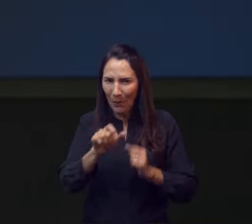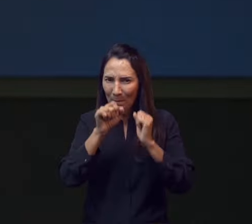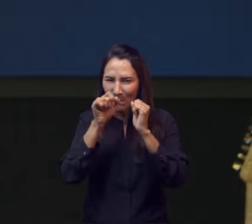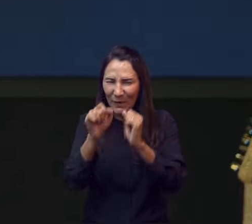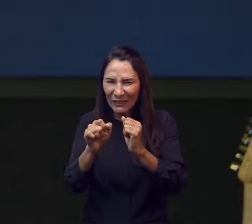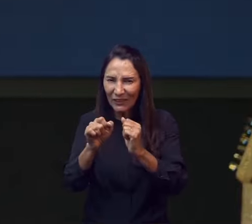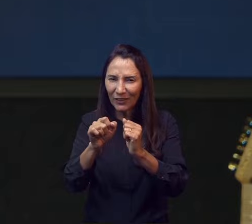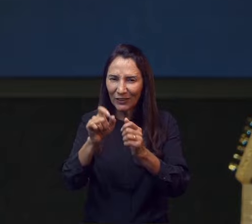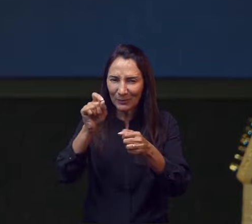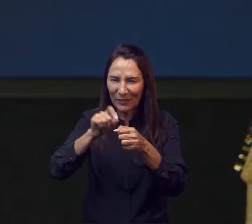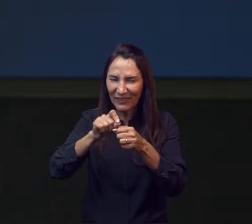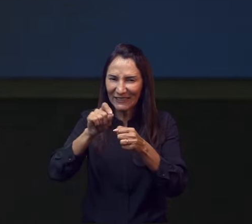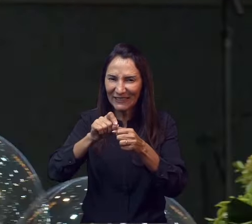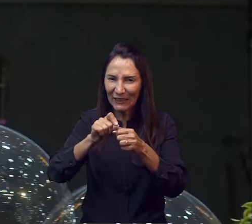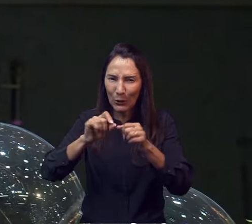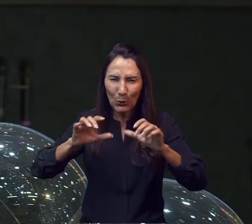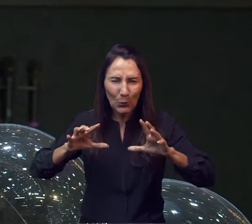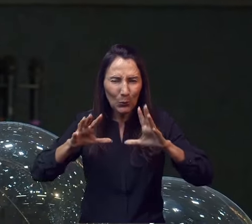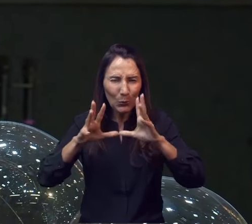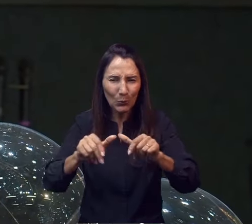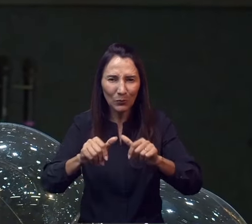abundantemente além